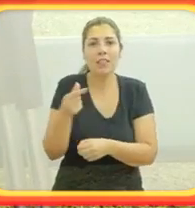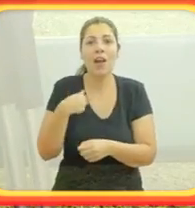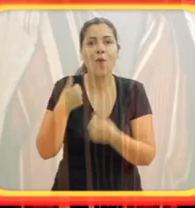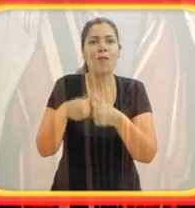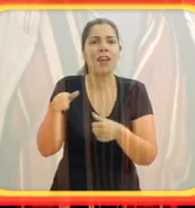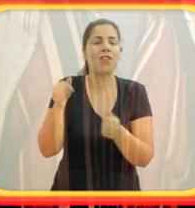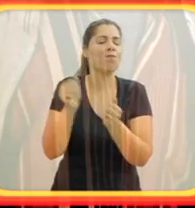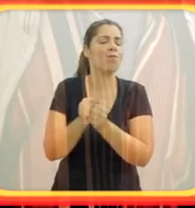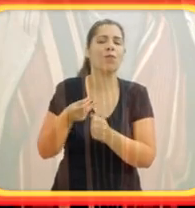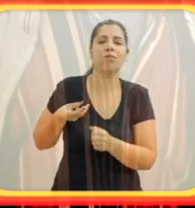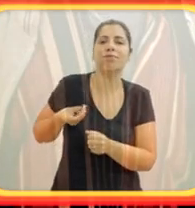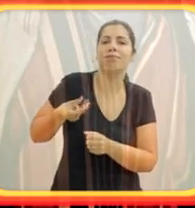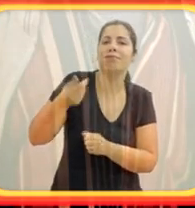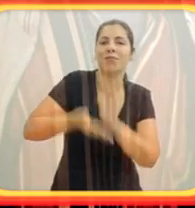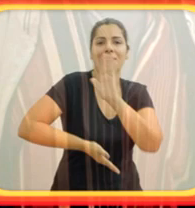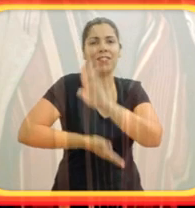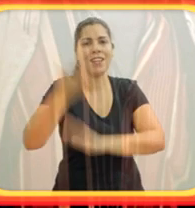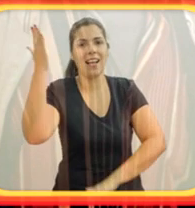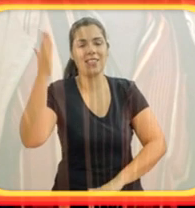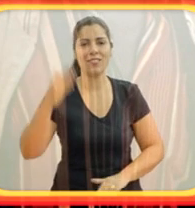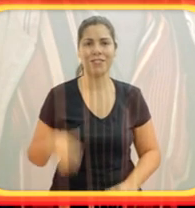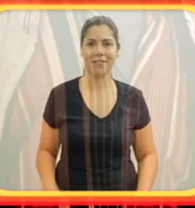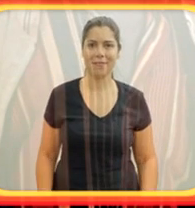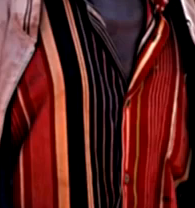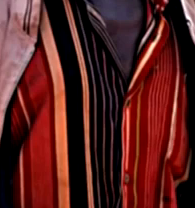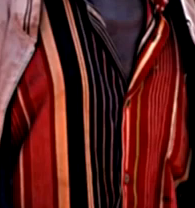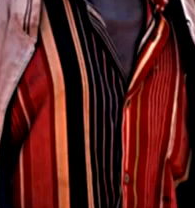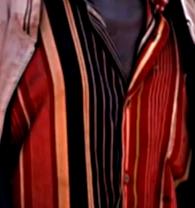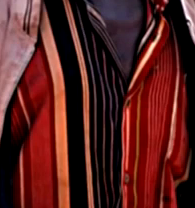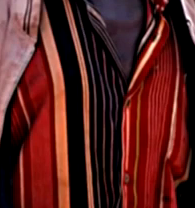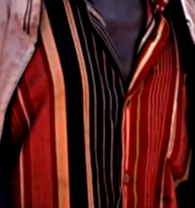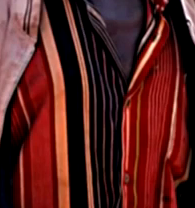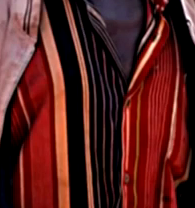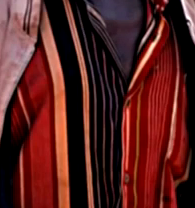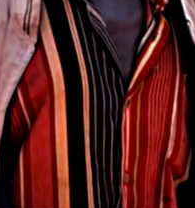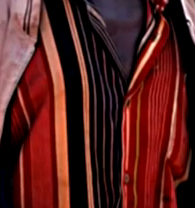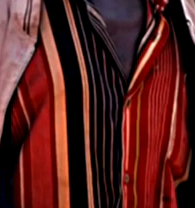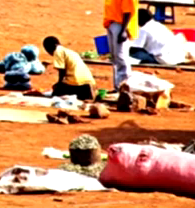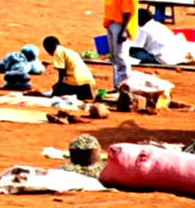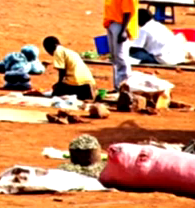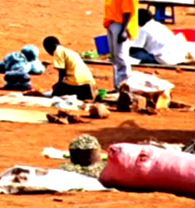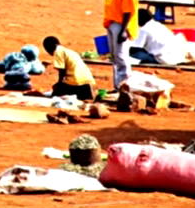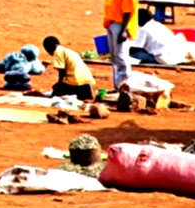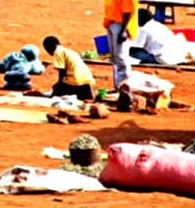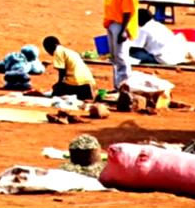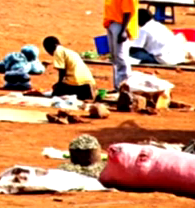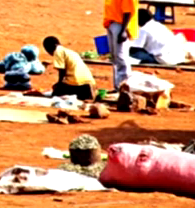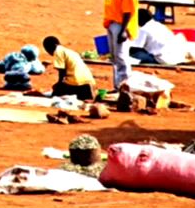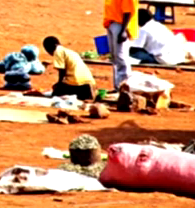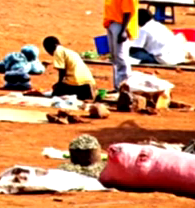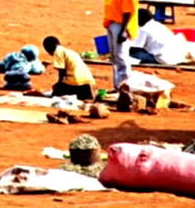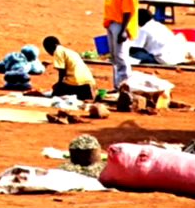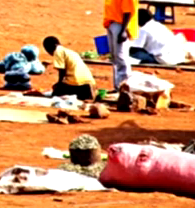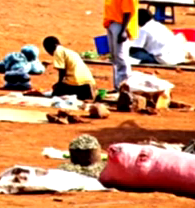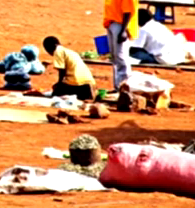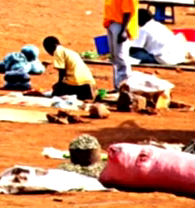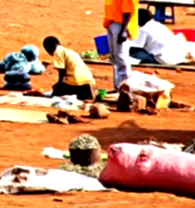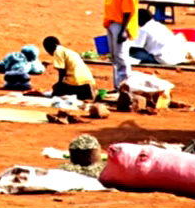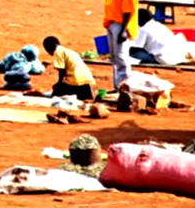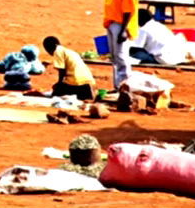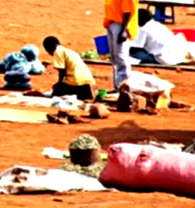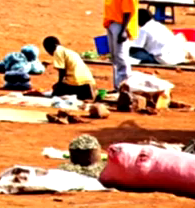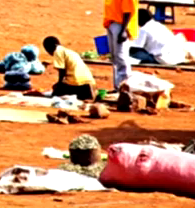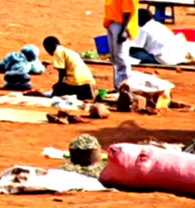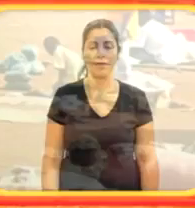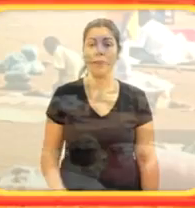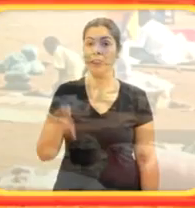Eu fiquei até o resto da viagem. Fotos. Uma mulher de lenço na cabeça e um saco amarrado no tórax. Ao lado, homem com saco na cabeça. Outra, pessoas em uma aldeia